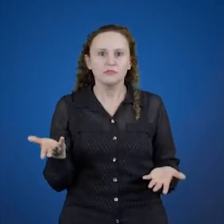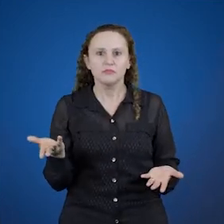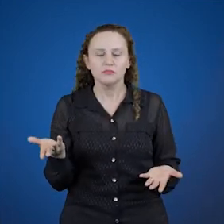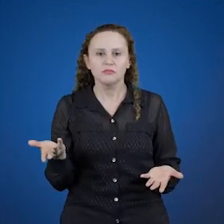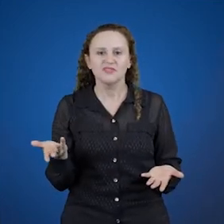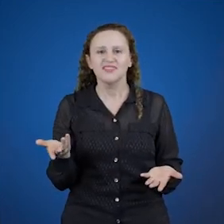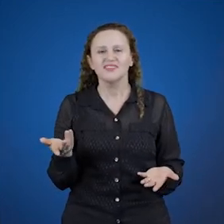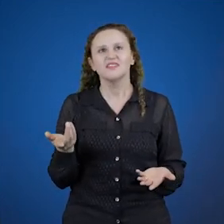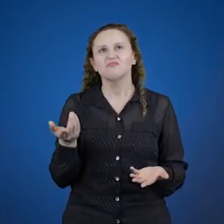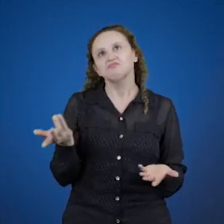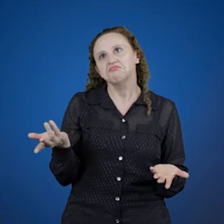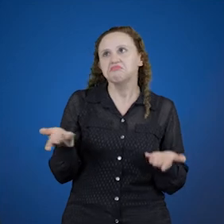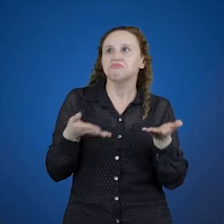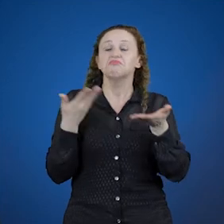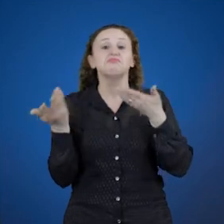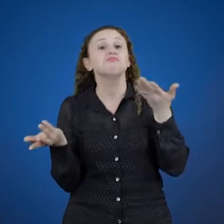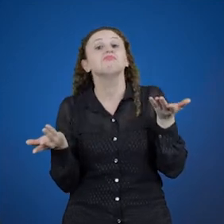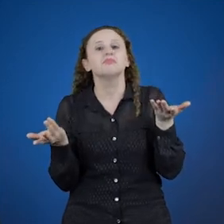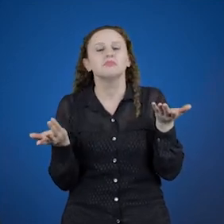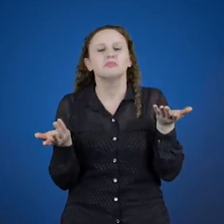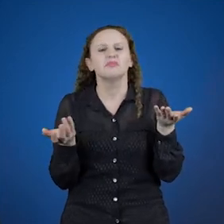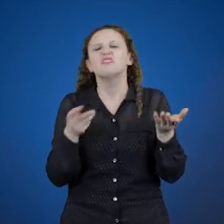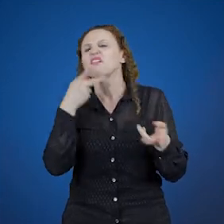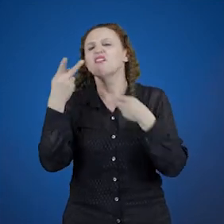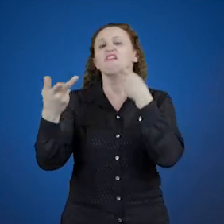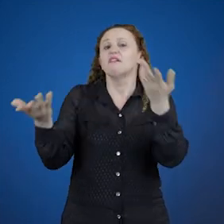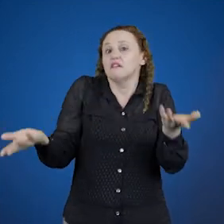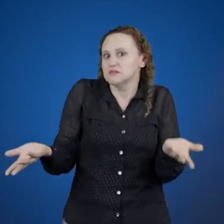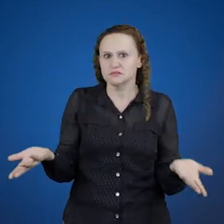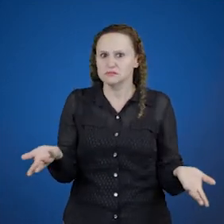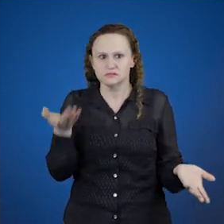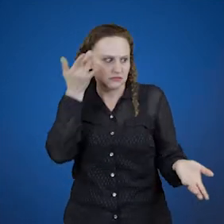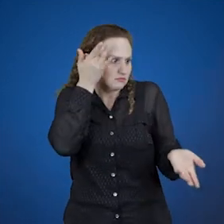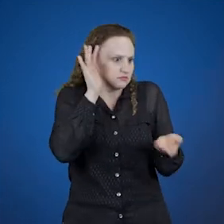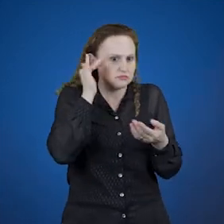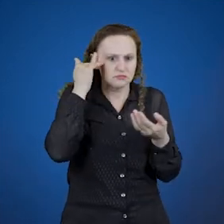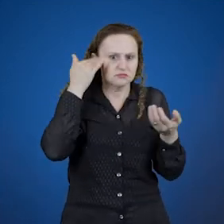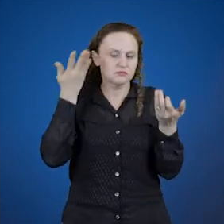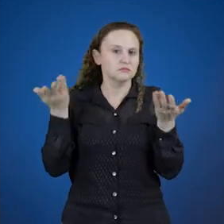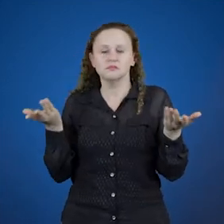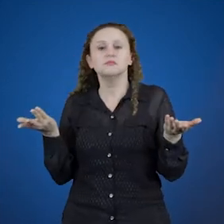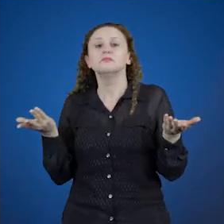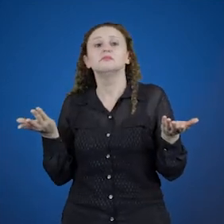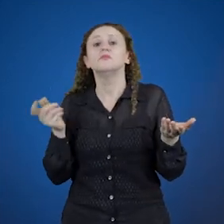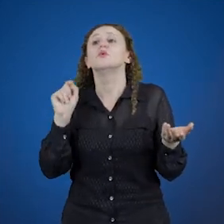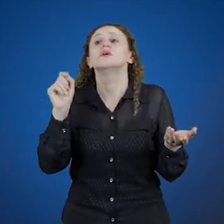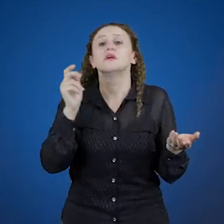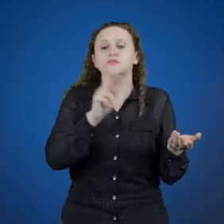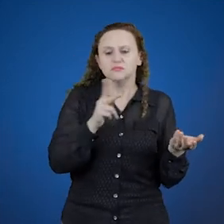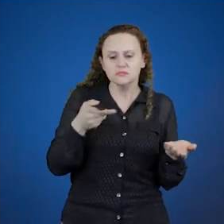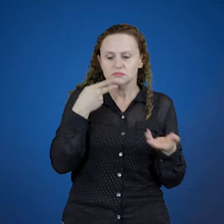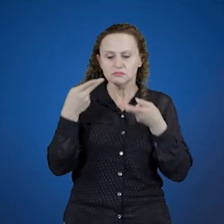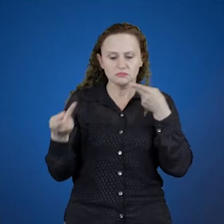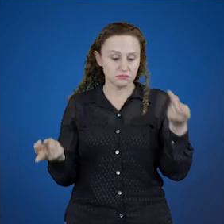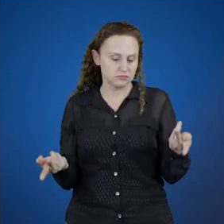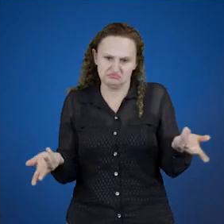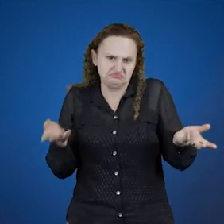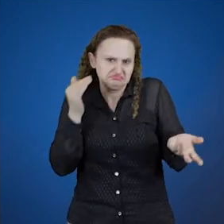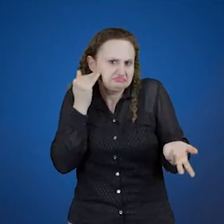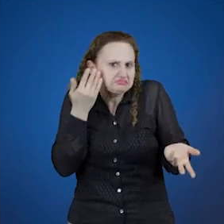um ponto final se cair na cabeça de vocês disse o quê O que que ele disse se nós tivéssemos juntos isso falar diz o que